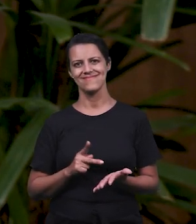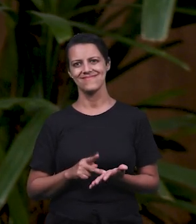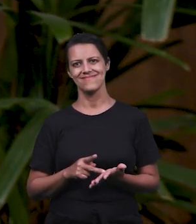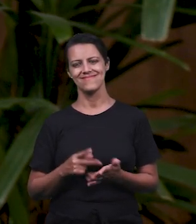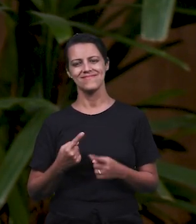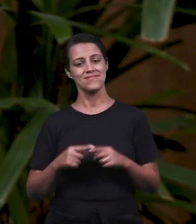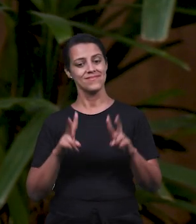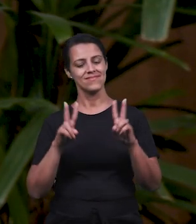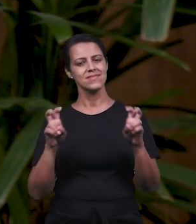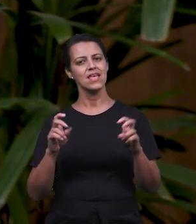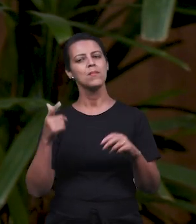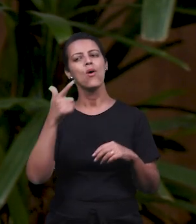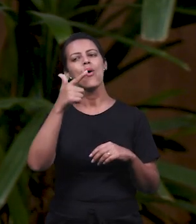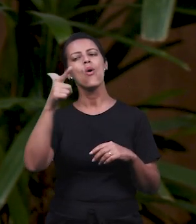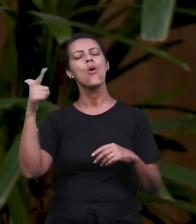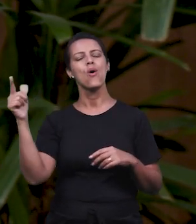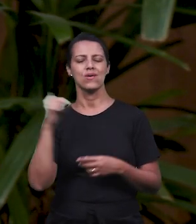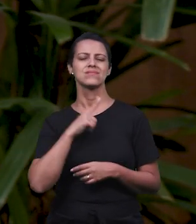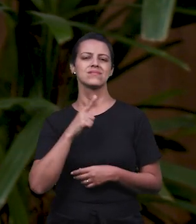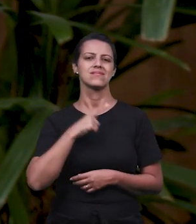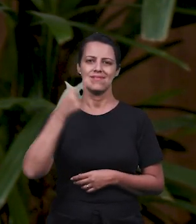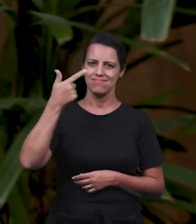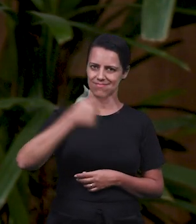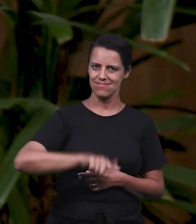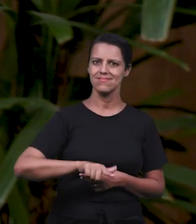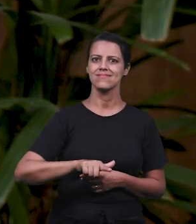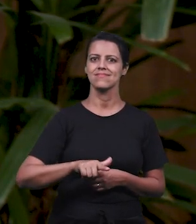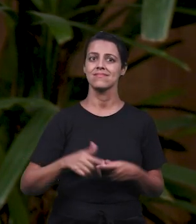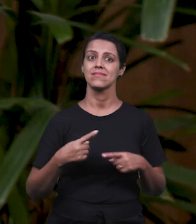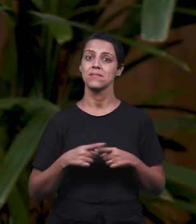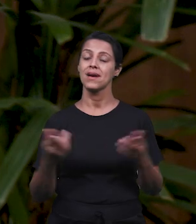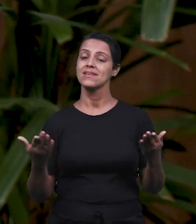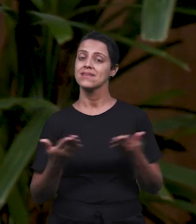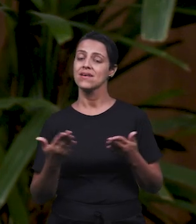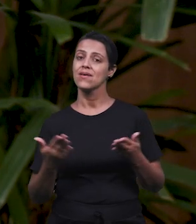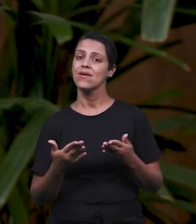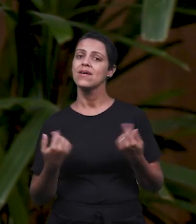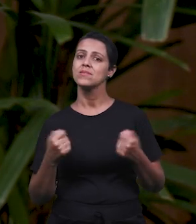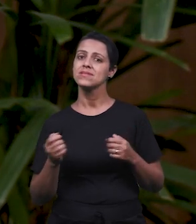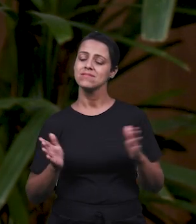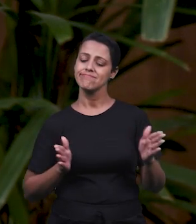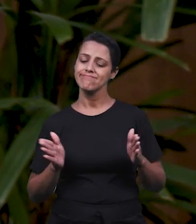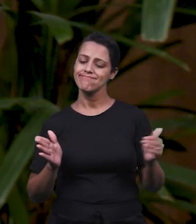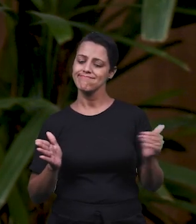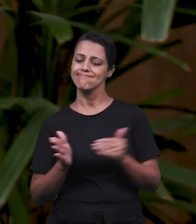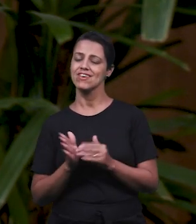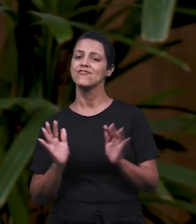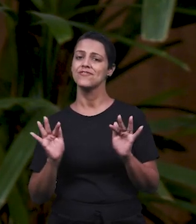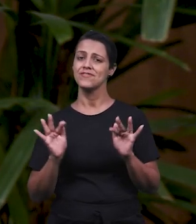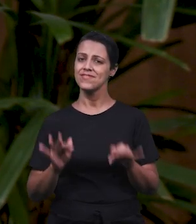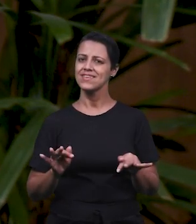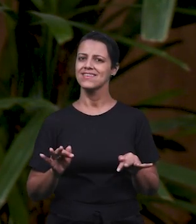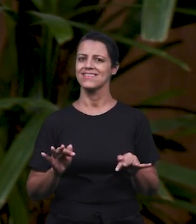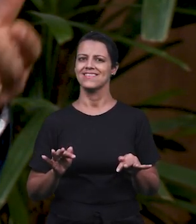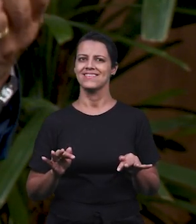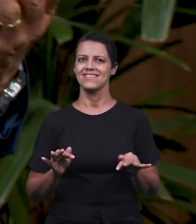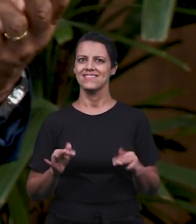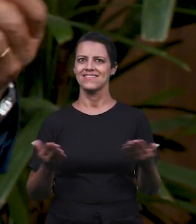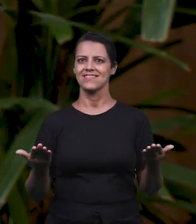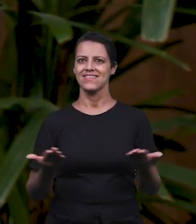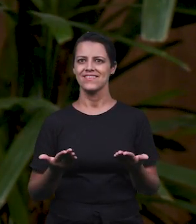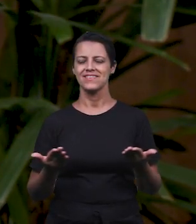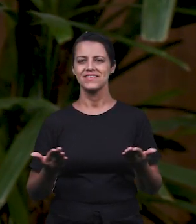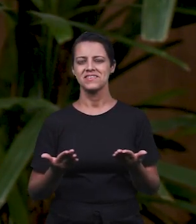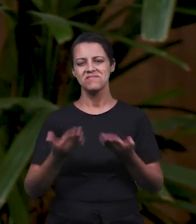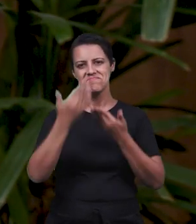tema em outro programa, né? Por hora nós estamos chegando ao encerramento deste programa, né? E